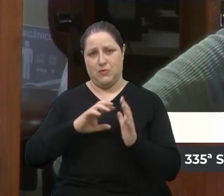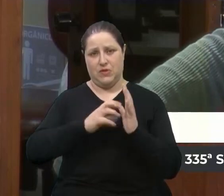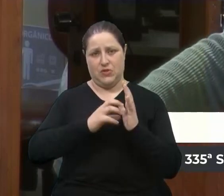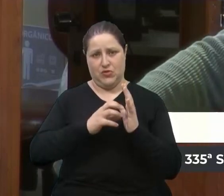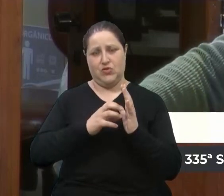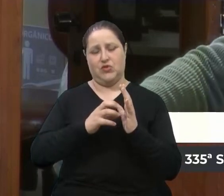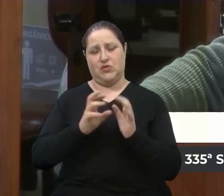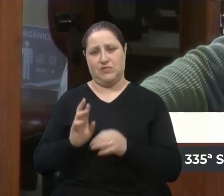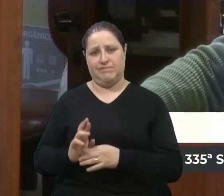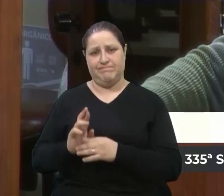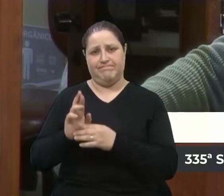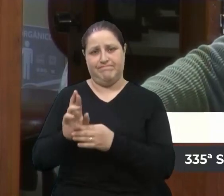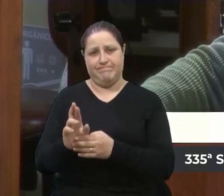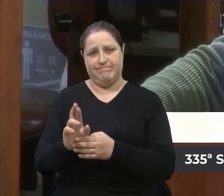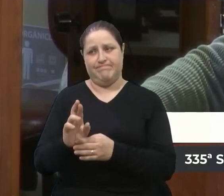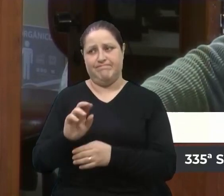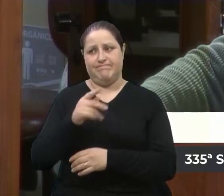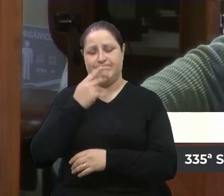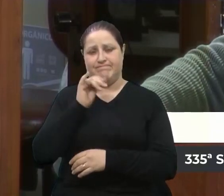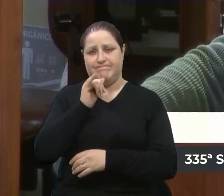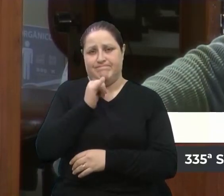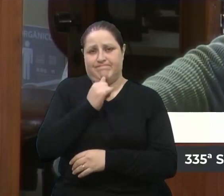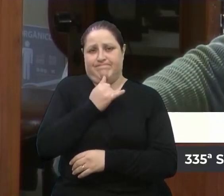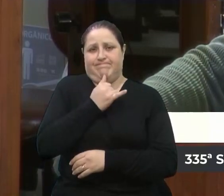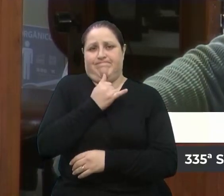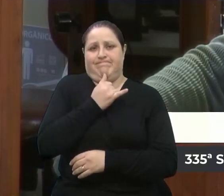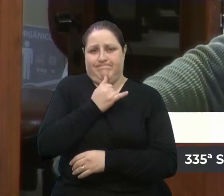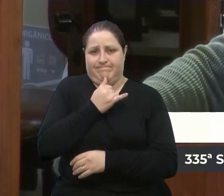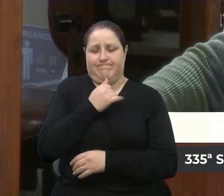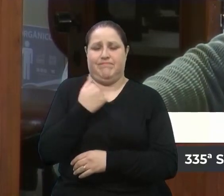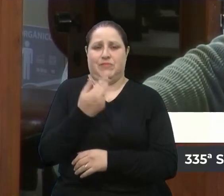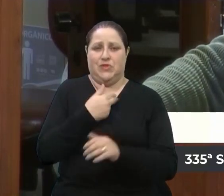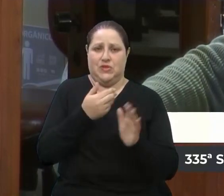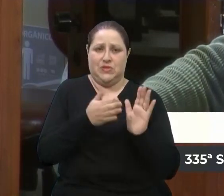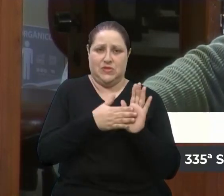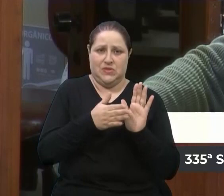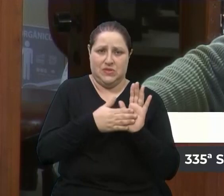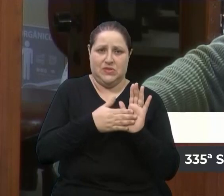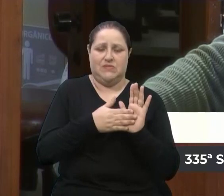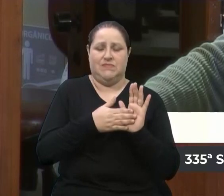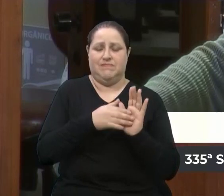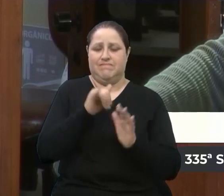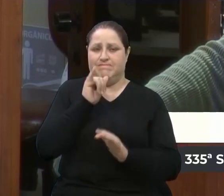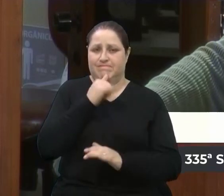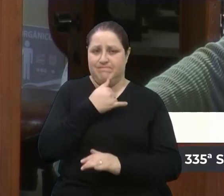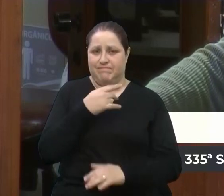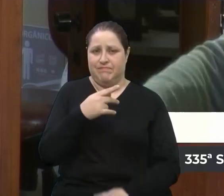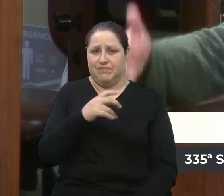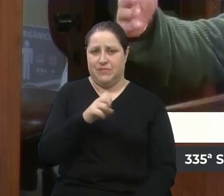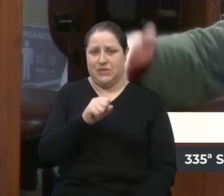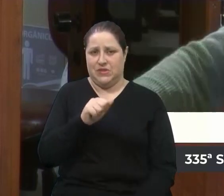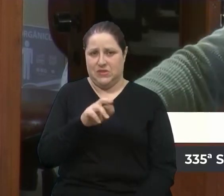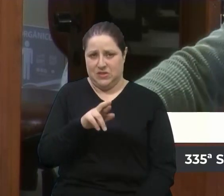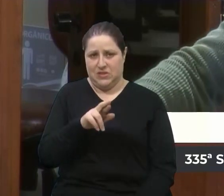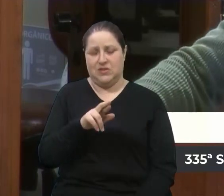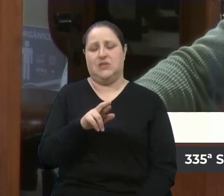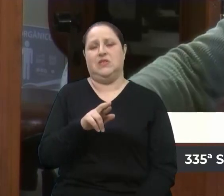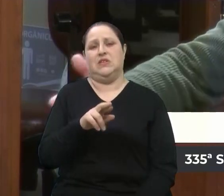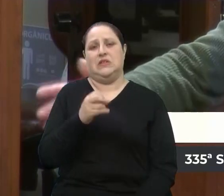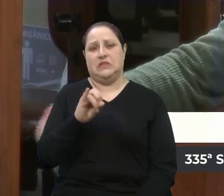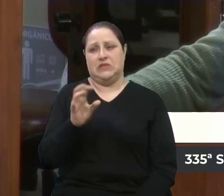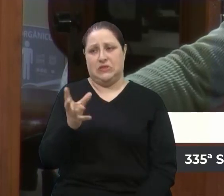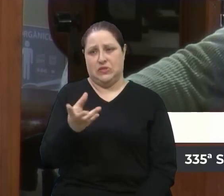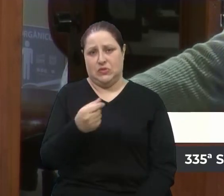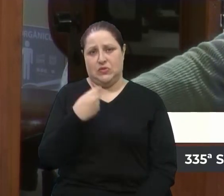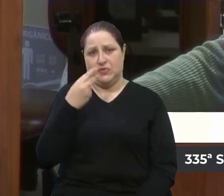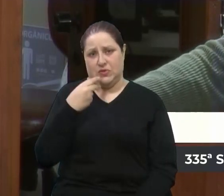a gente sente muito, obviamente, e vamos propor um voto de pesar, e se todos os vereadores entenderem e